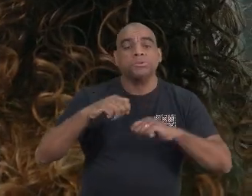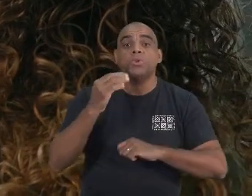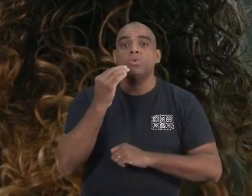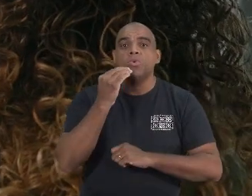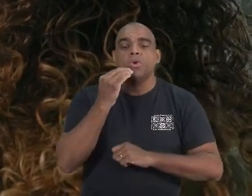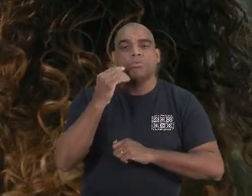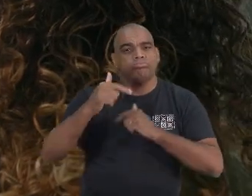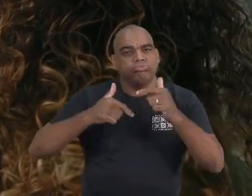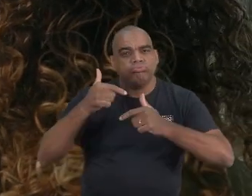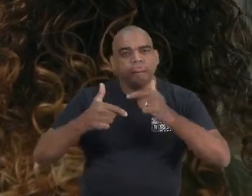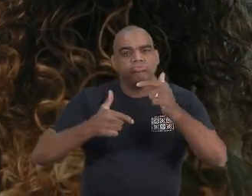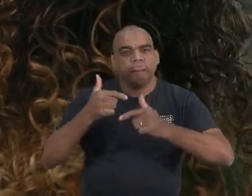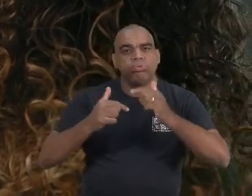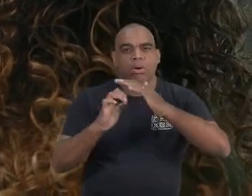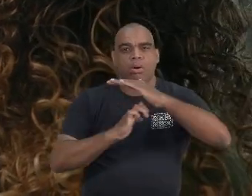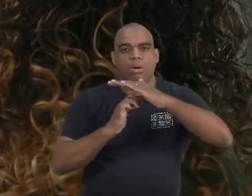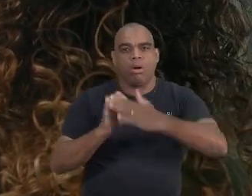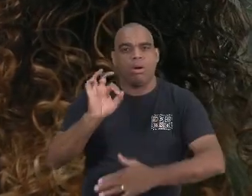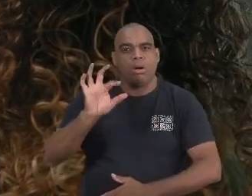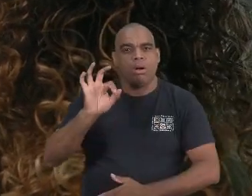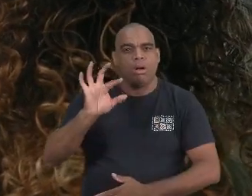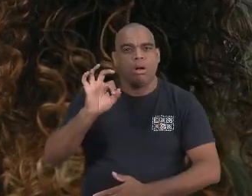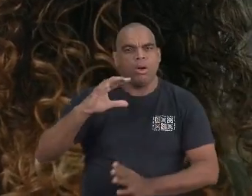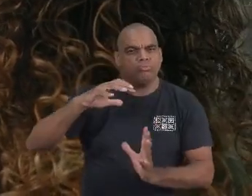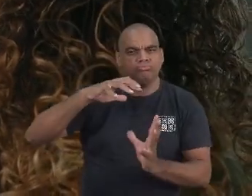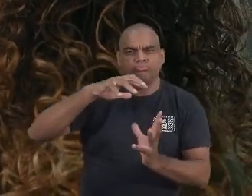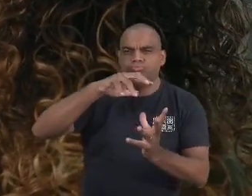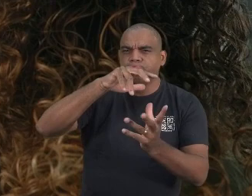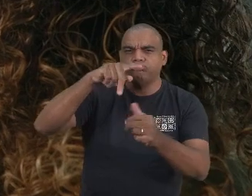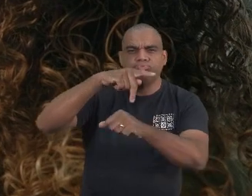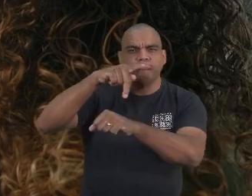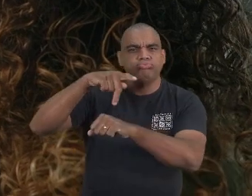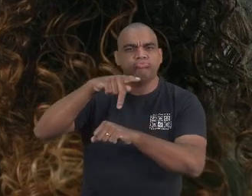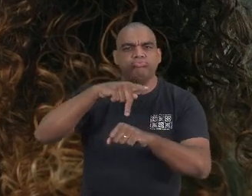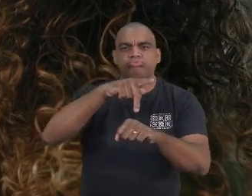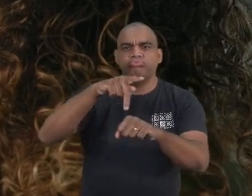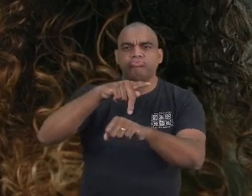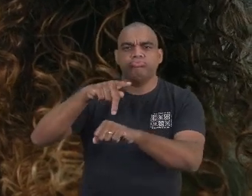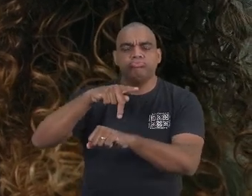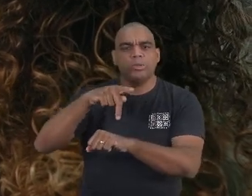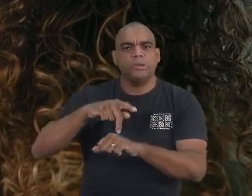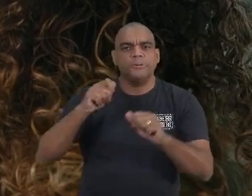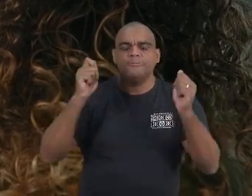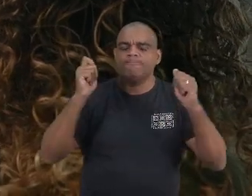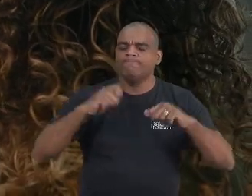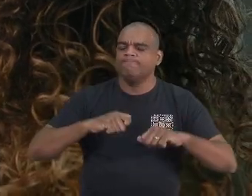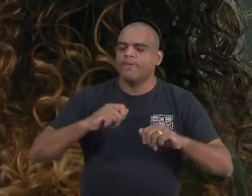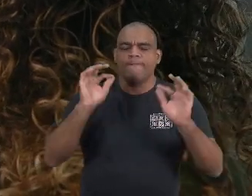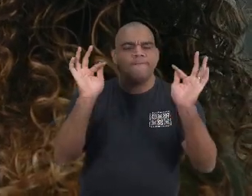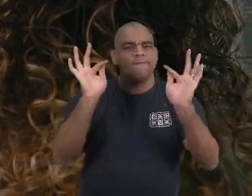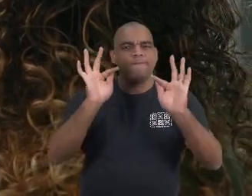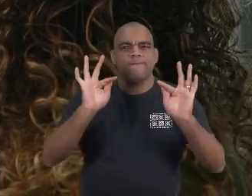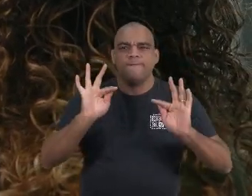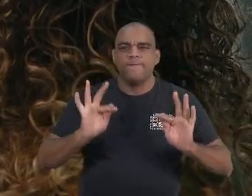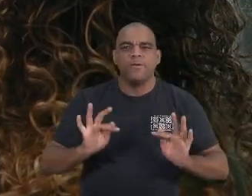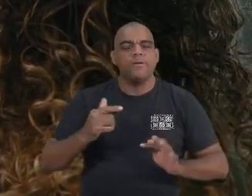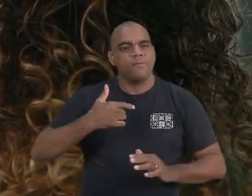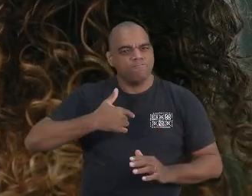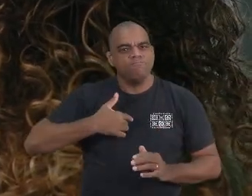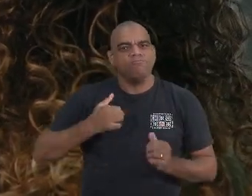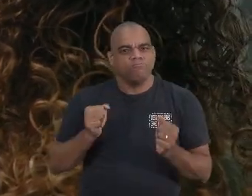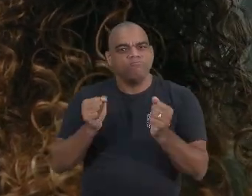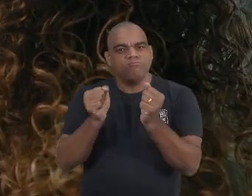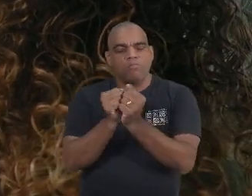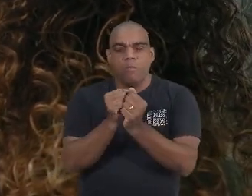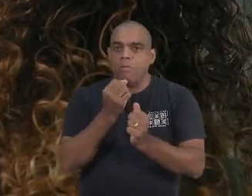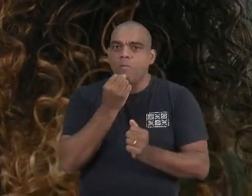oportunidade de trabalhar numa multinacional como a Claro, que está presente aí em diversos países para mim, é algo gratificante saber que